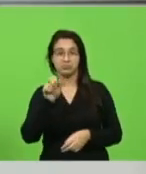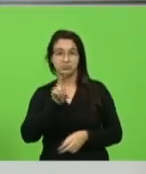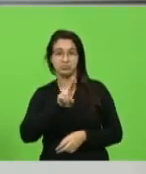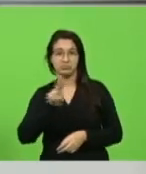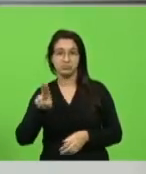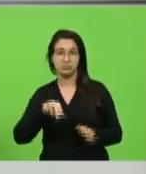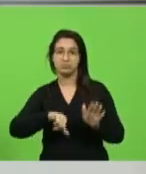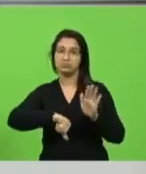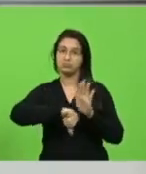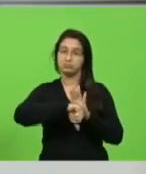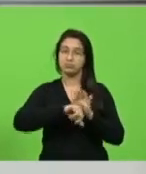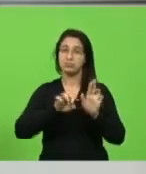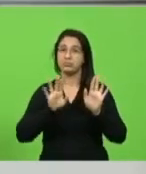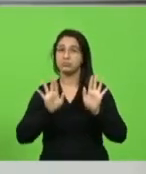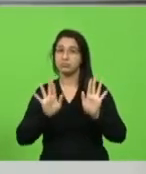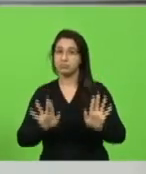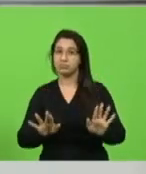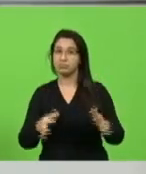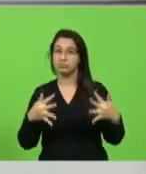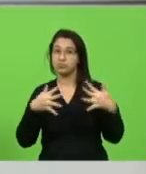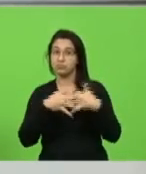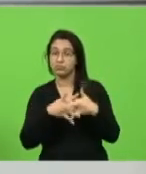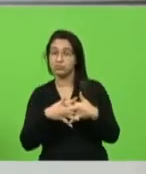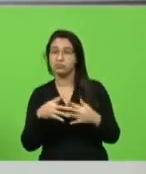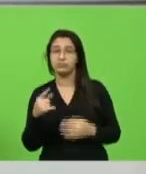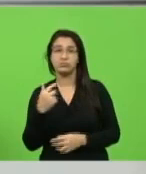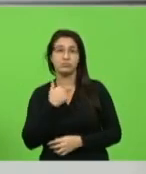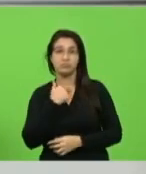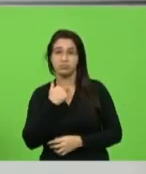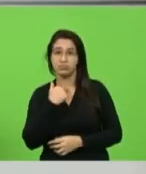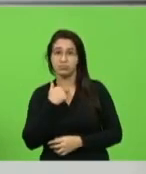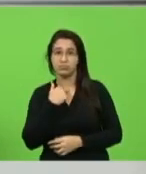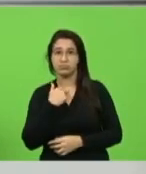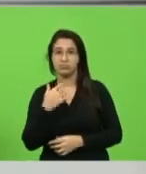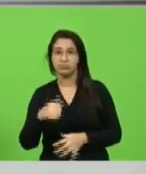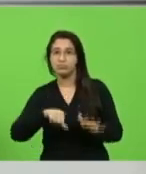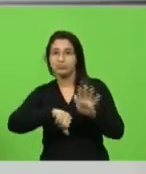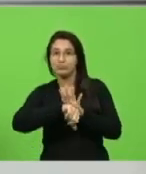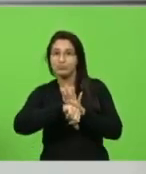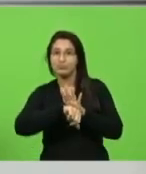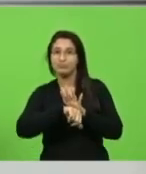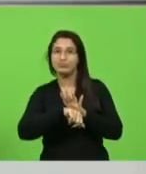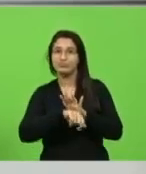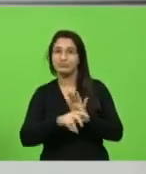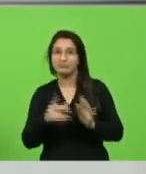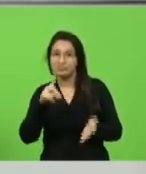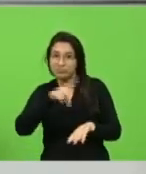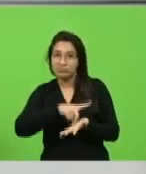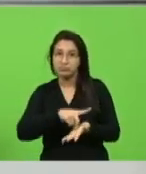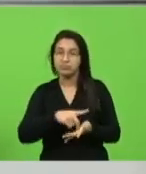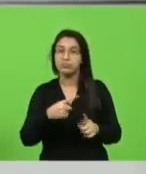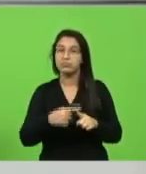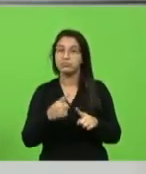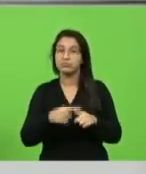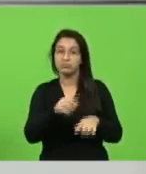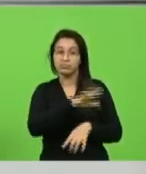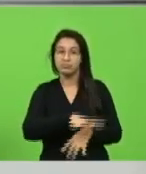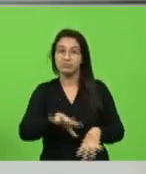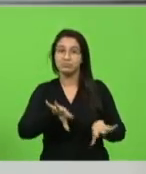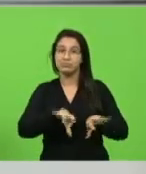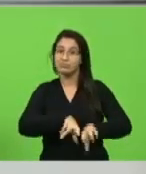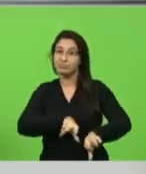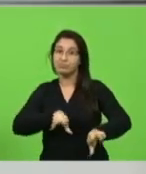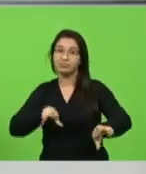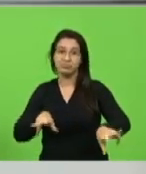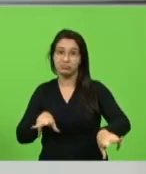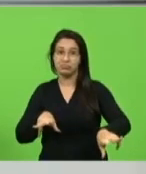se confundirão com os crimes propriamente ditos, porque outro é seu âmbito, diversa